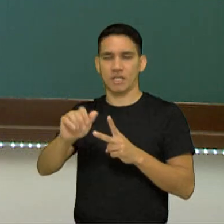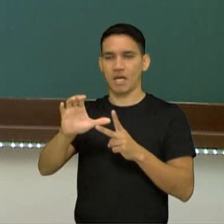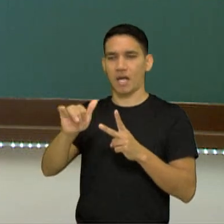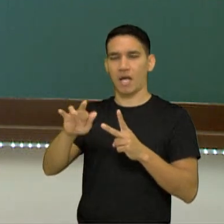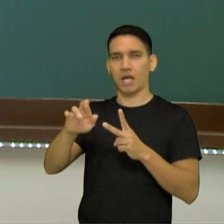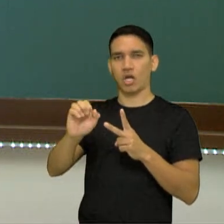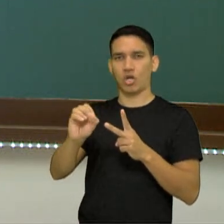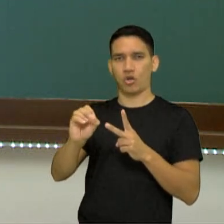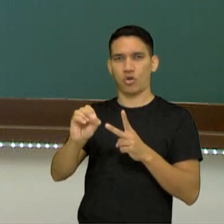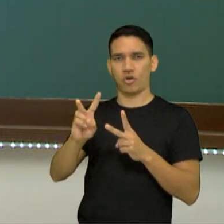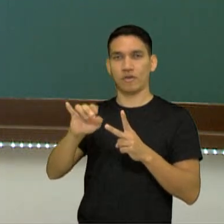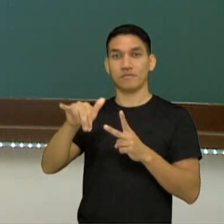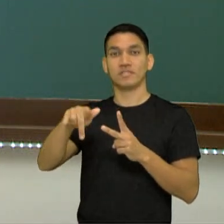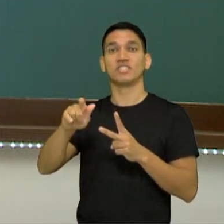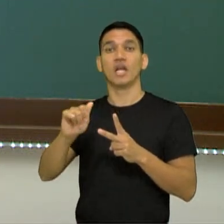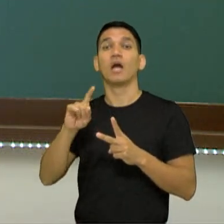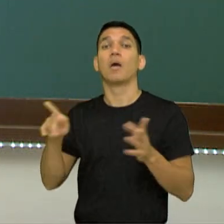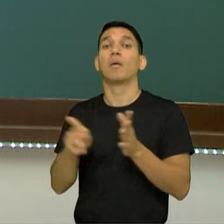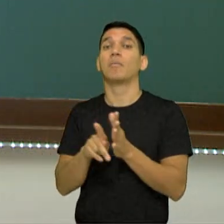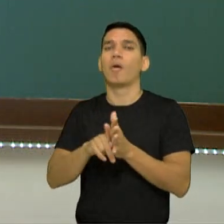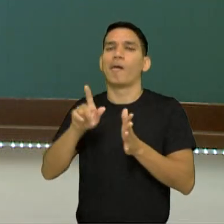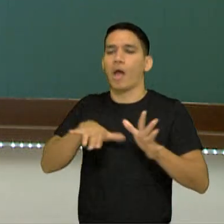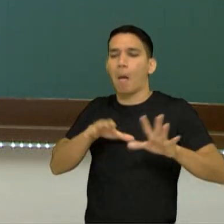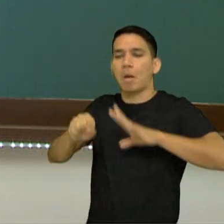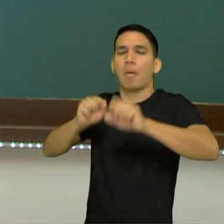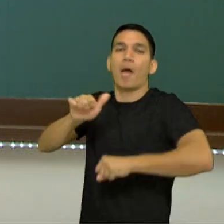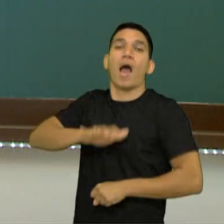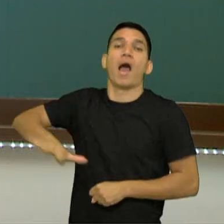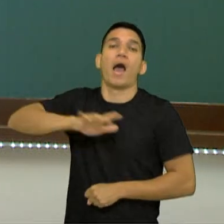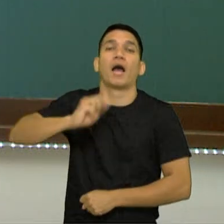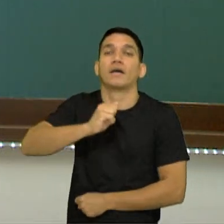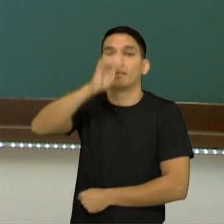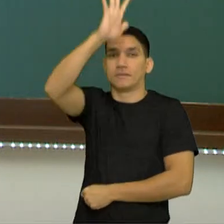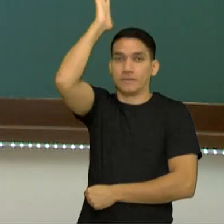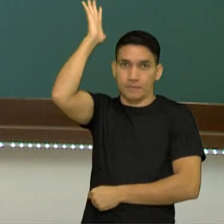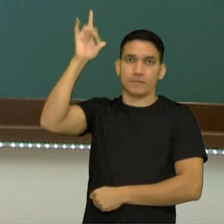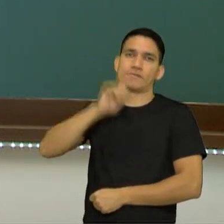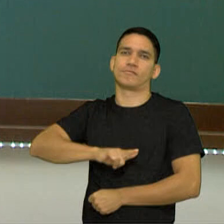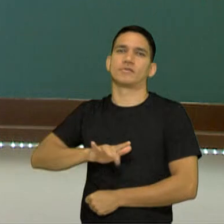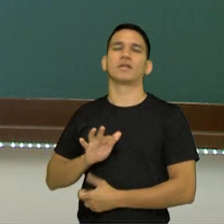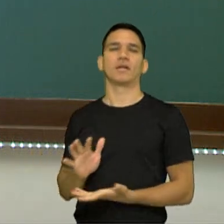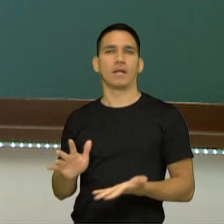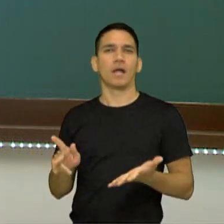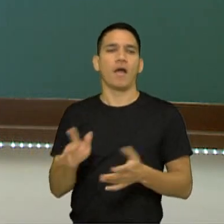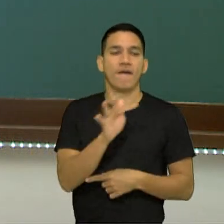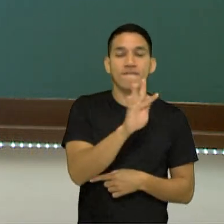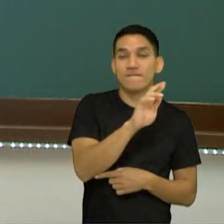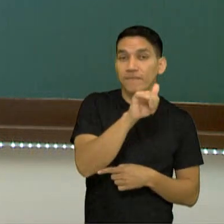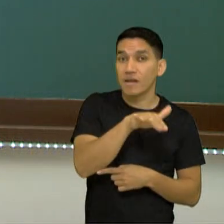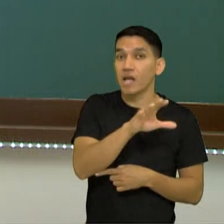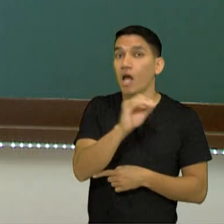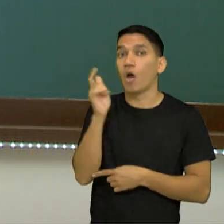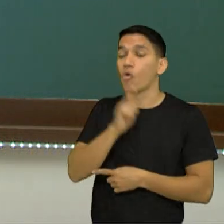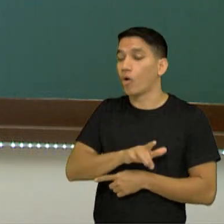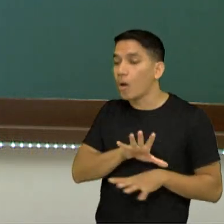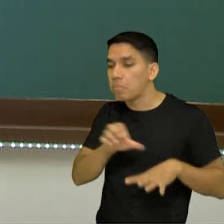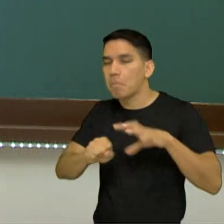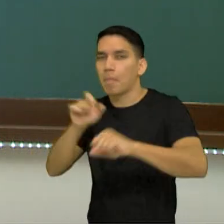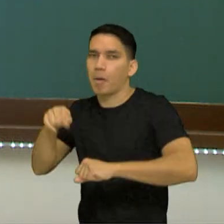povos germânicos que invadiram Roma. Então, eles vão ser os que mais vão ganhar destaque neste